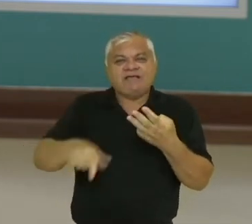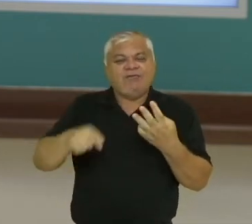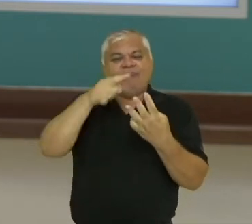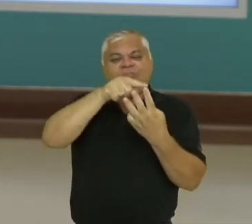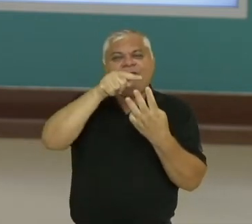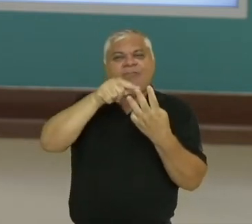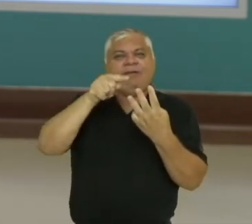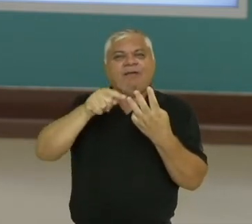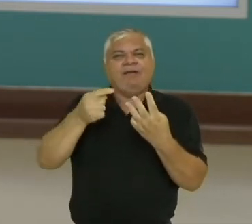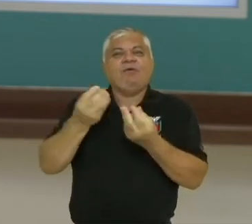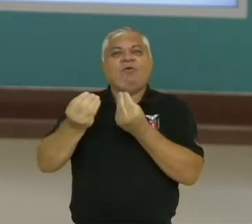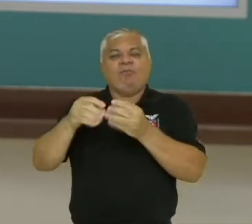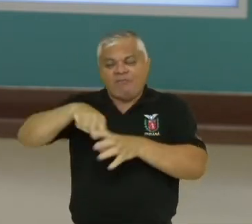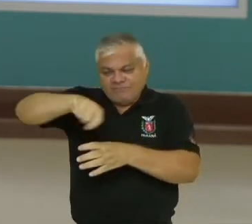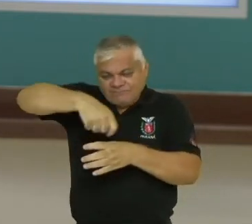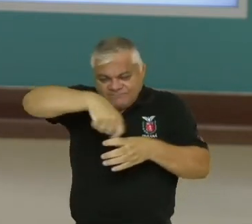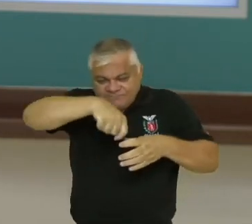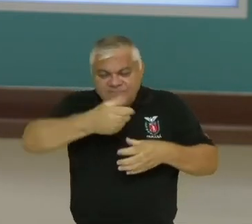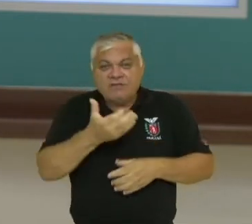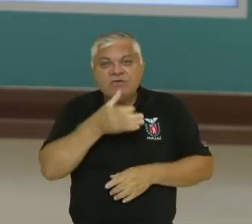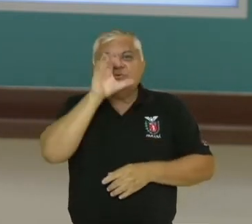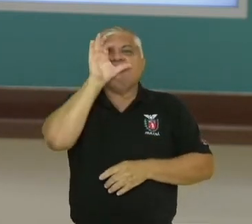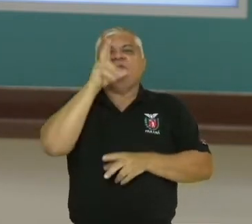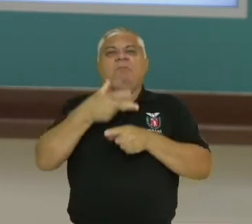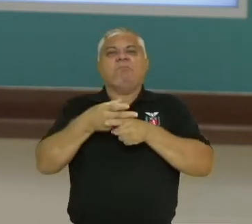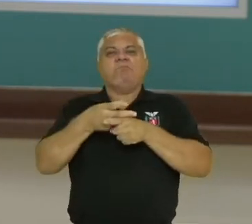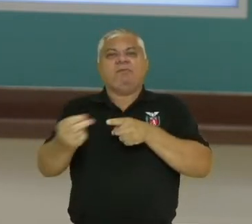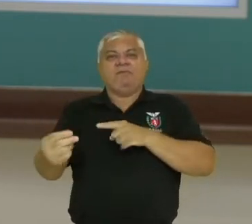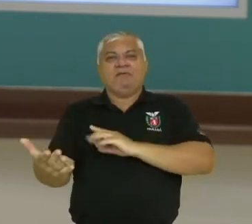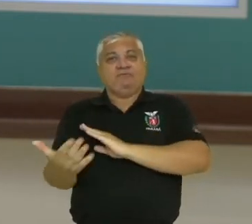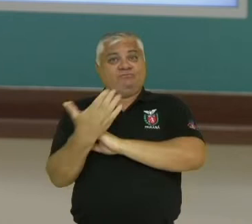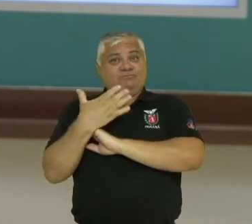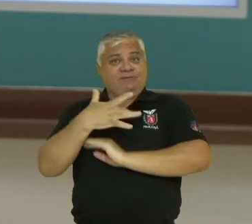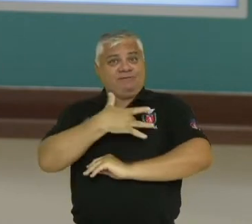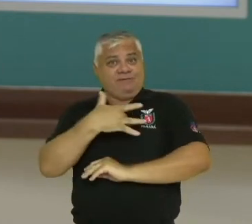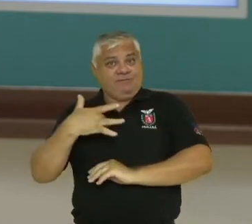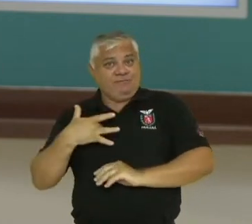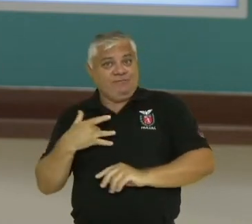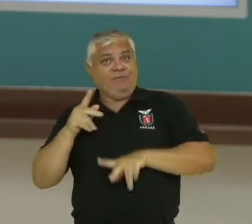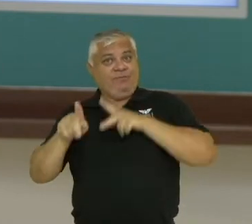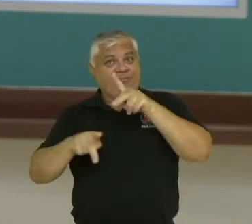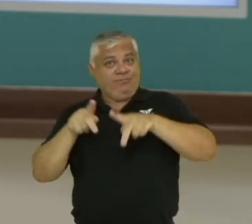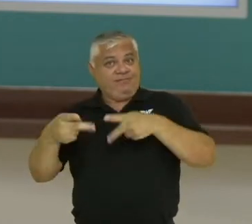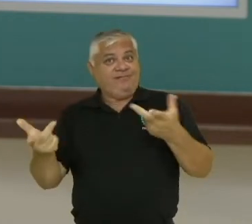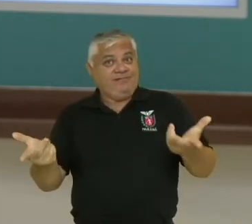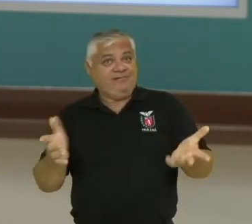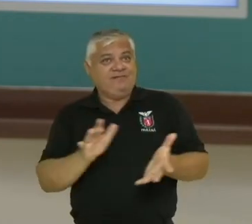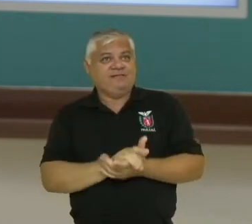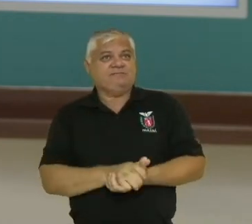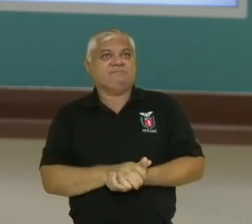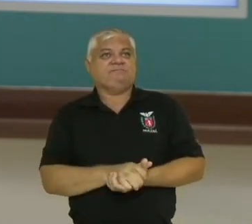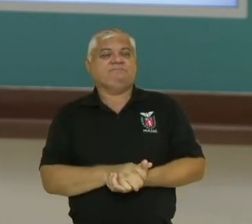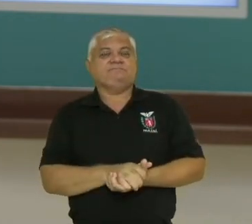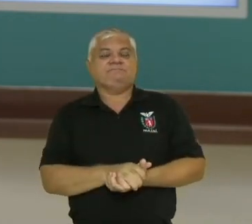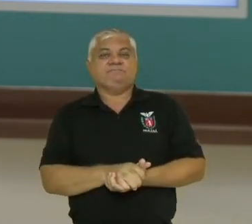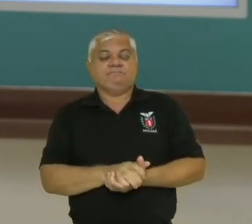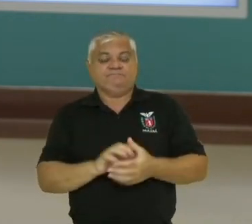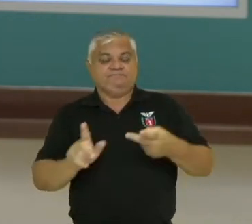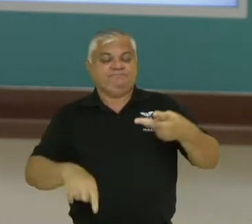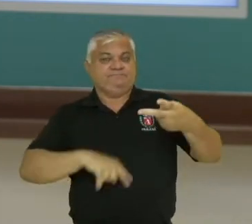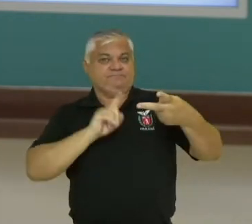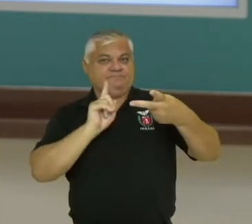como preparar o soro caseiro. Ou seja, está ajudando a população. Uma